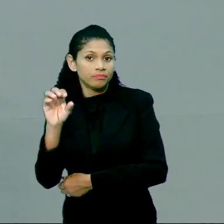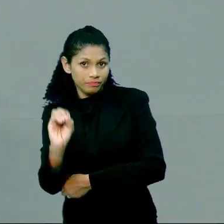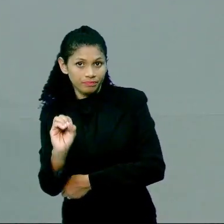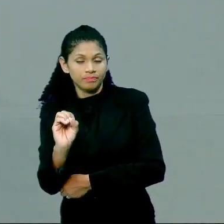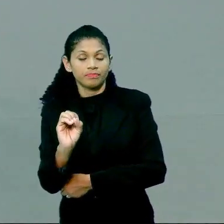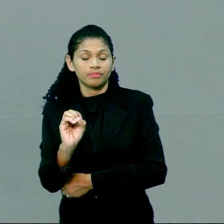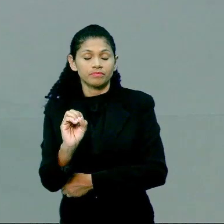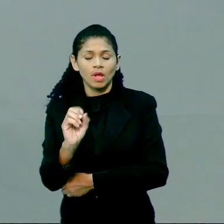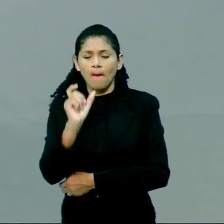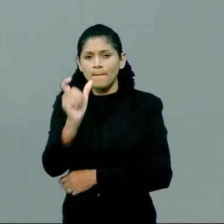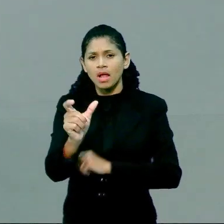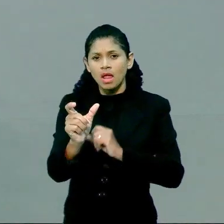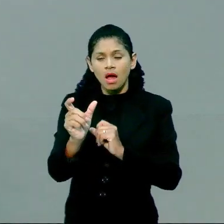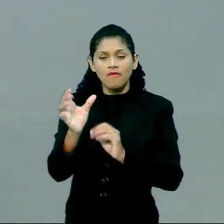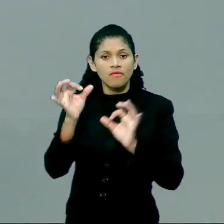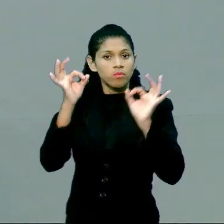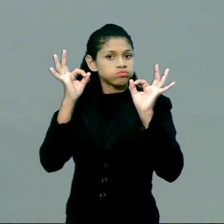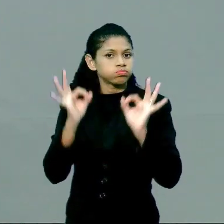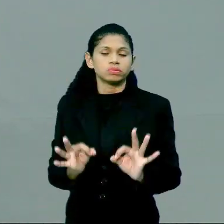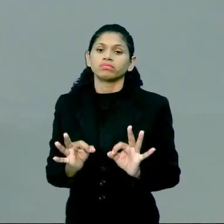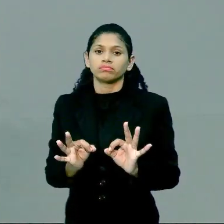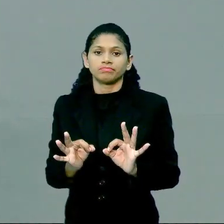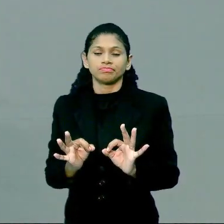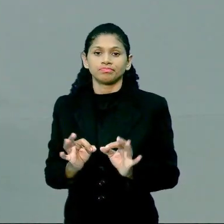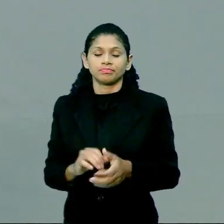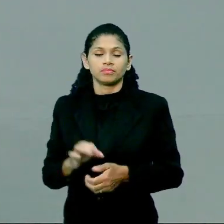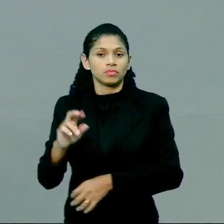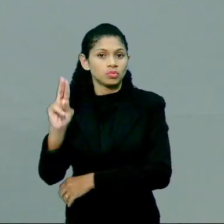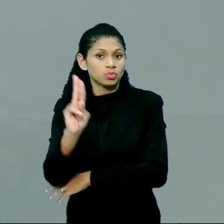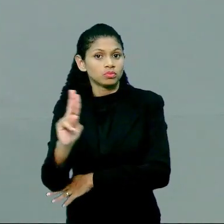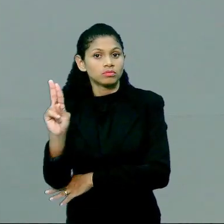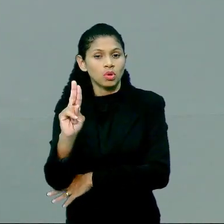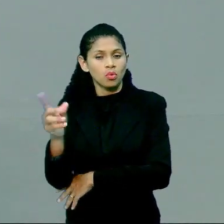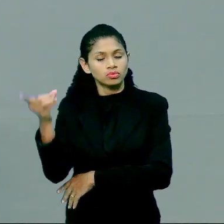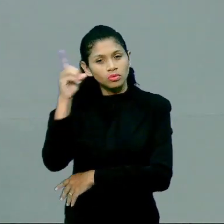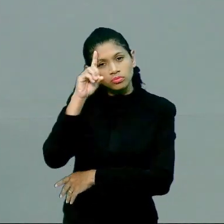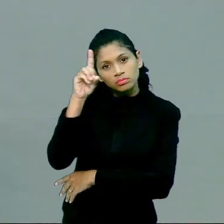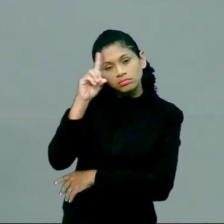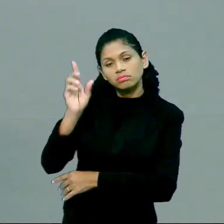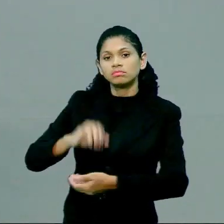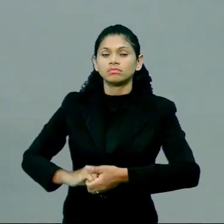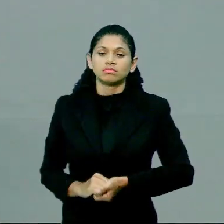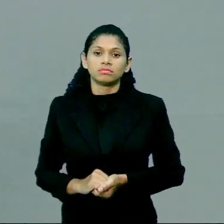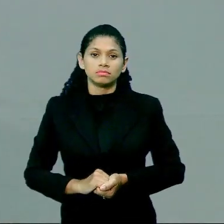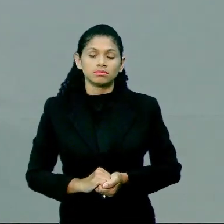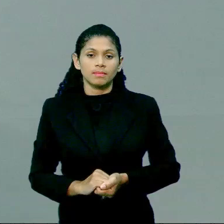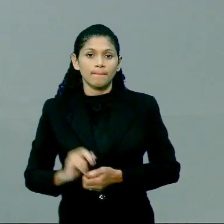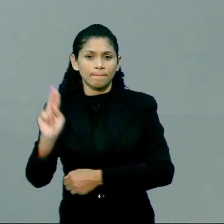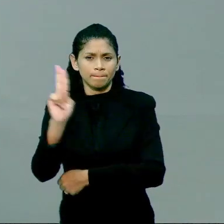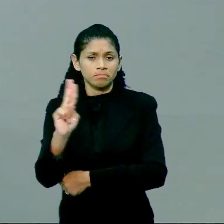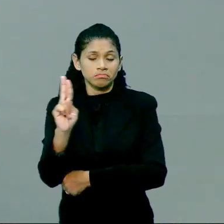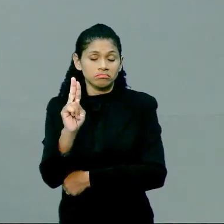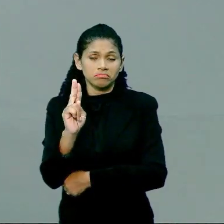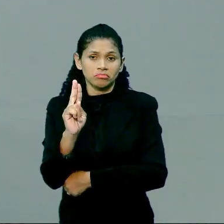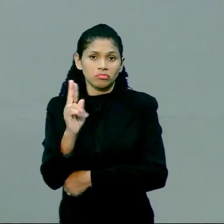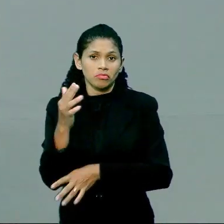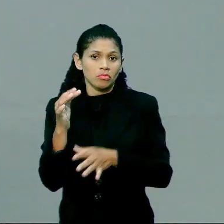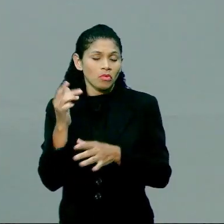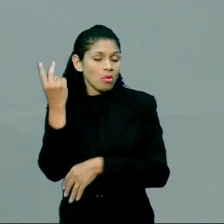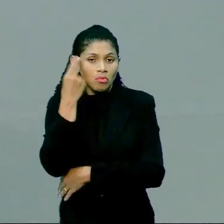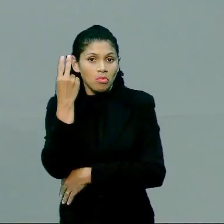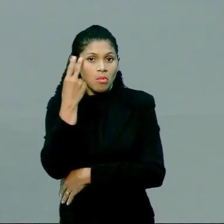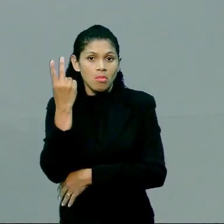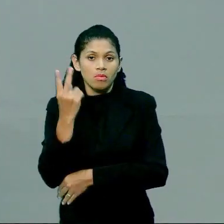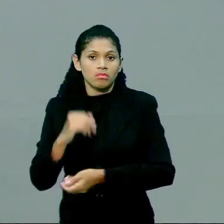já Preparadas que a gente usa no cotidiano né muitas vezes a gente usa até sem querer